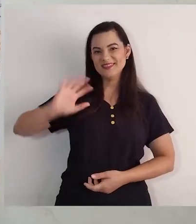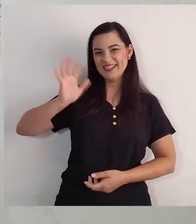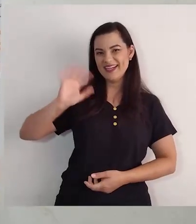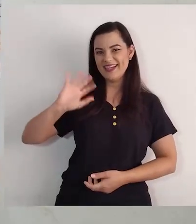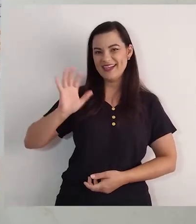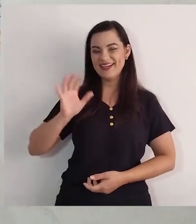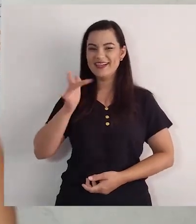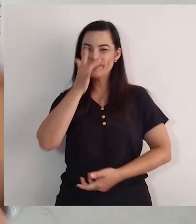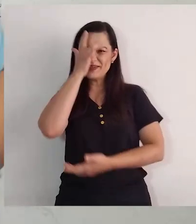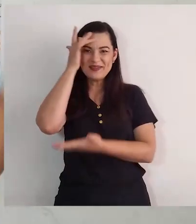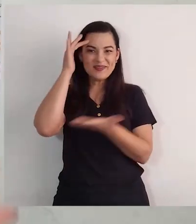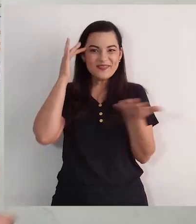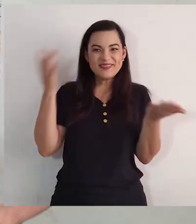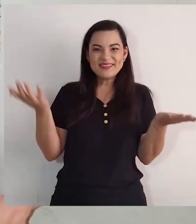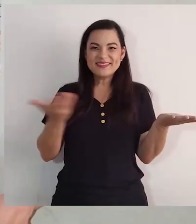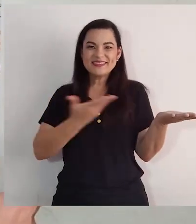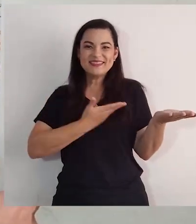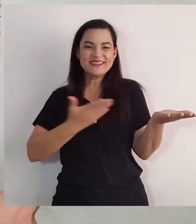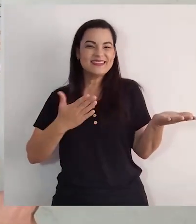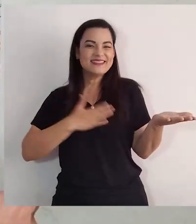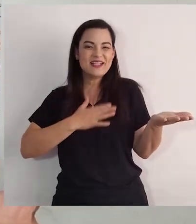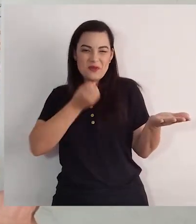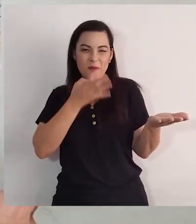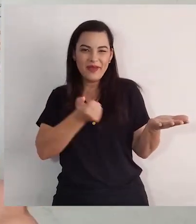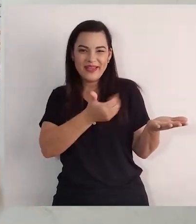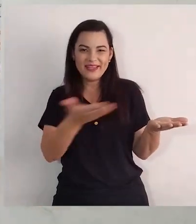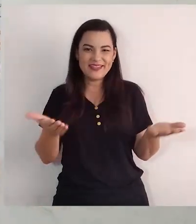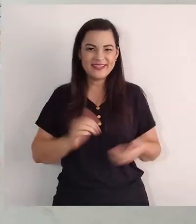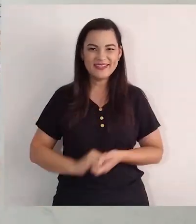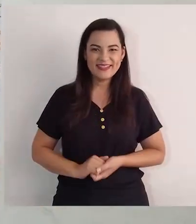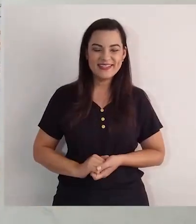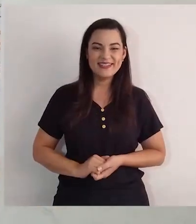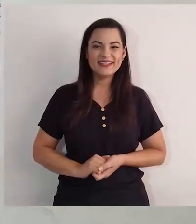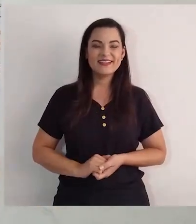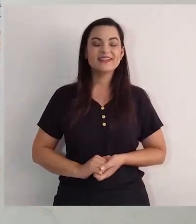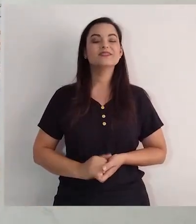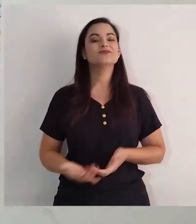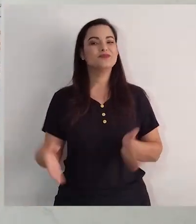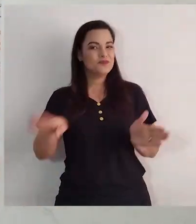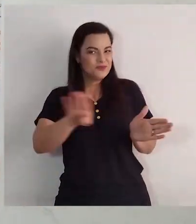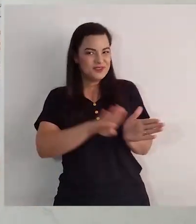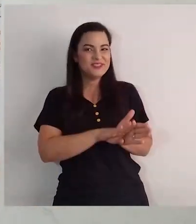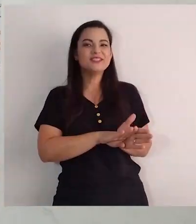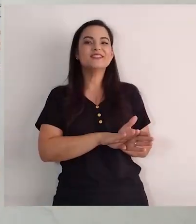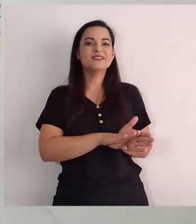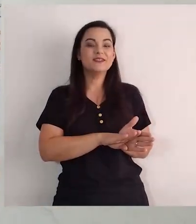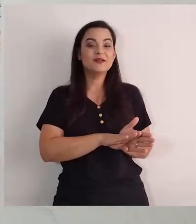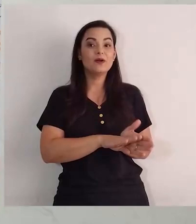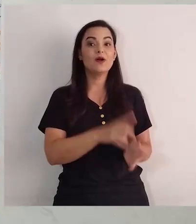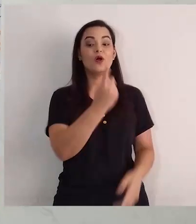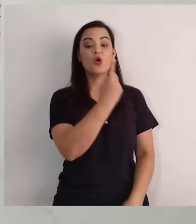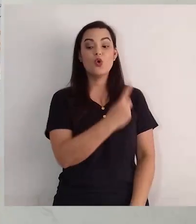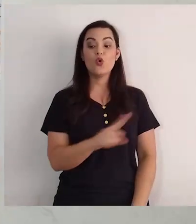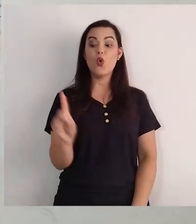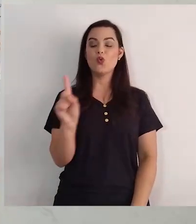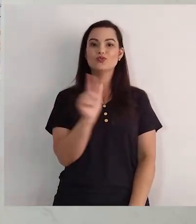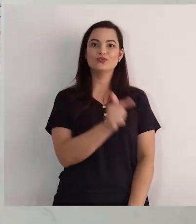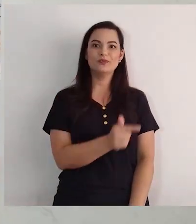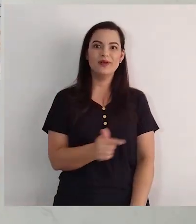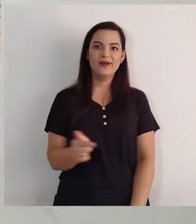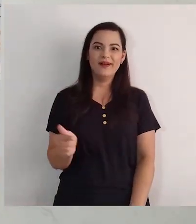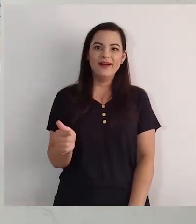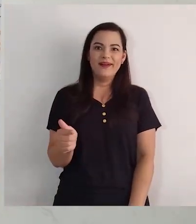Olá, pessoal! Tudo bem com vocês? Chegamos na última